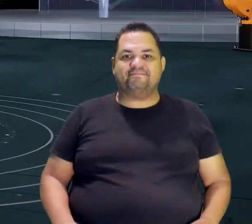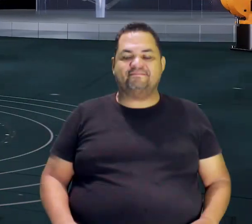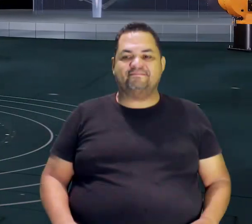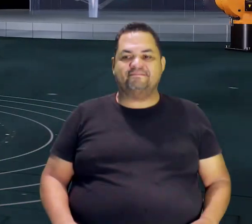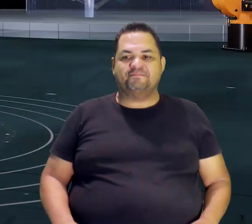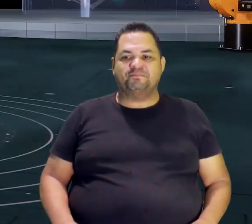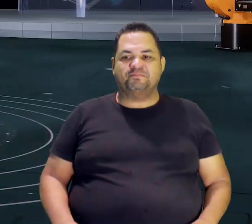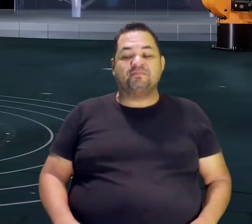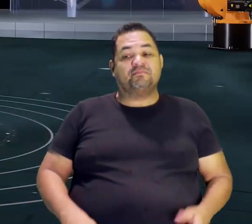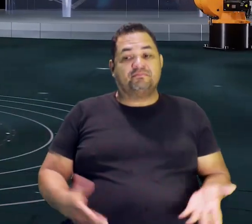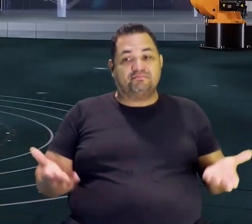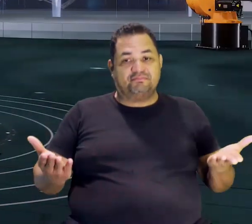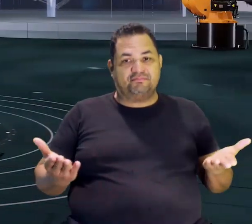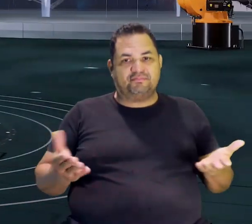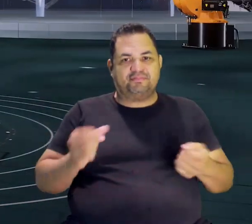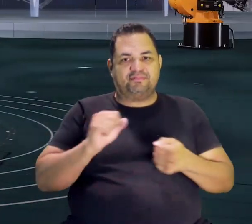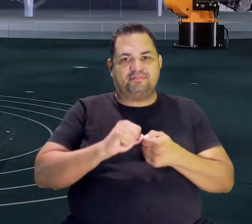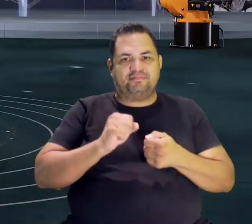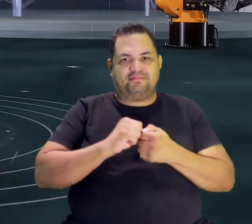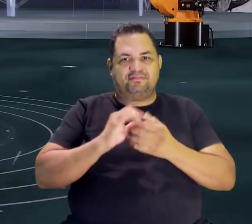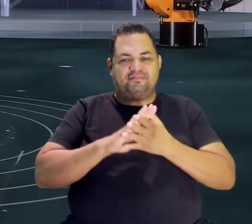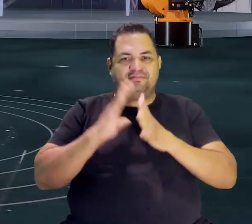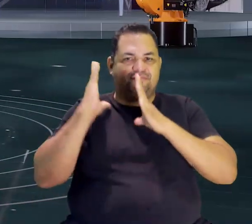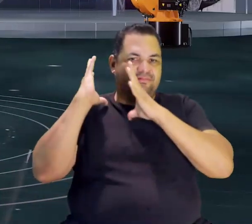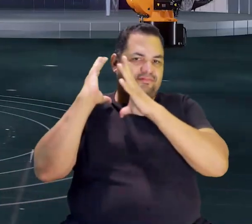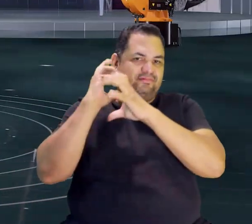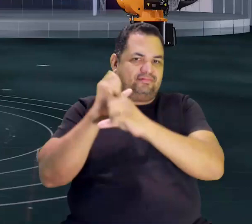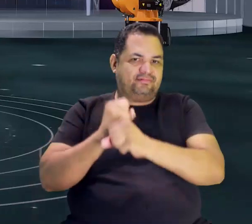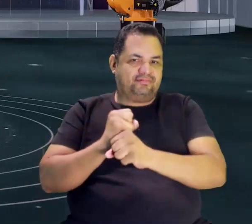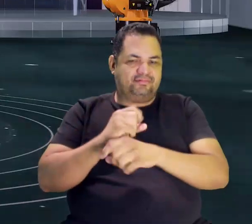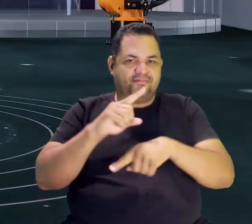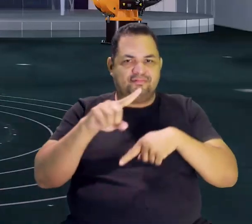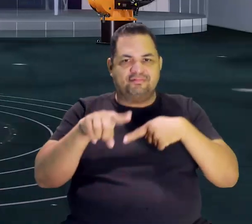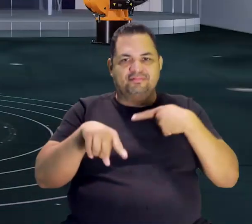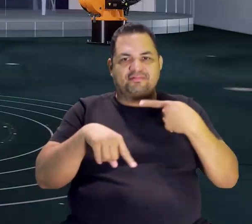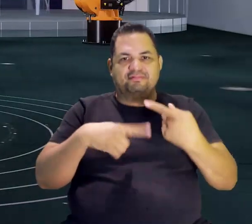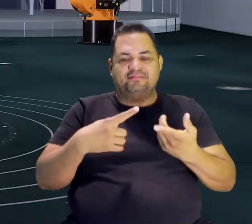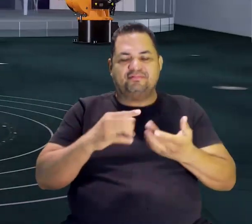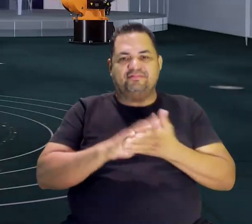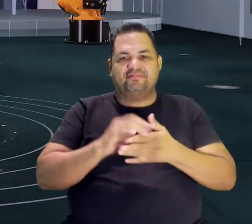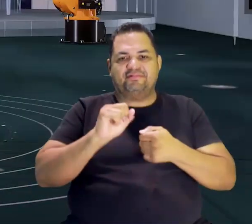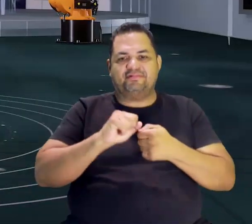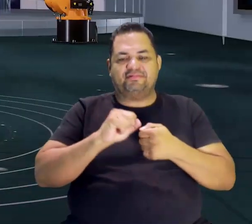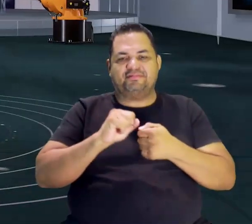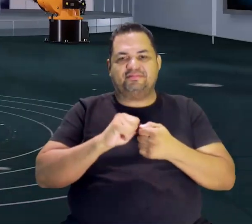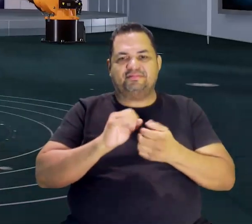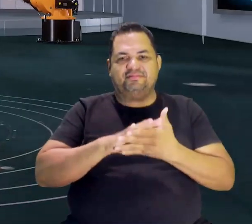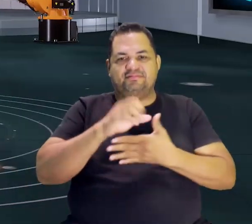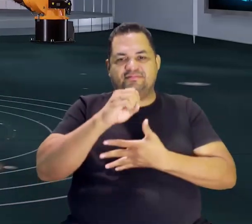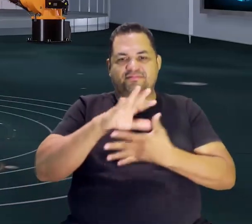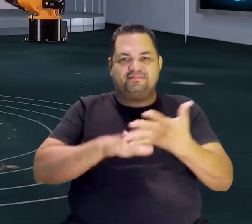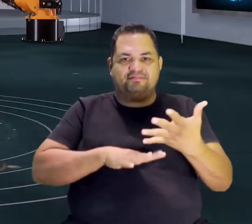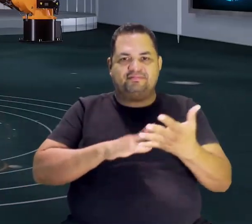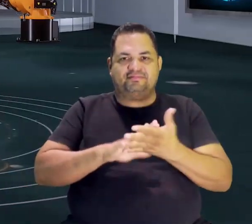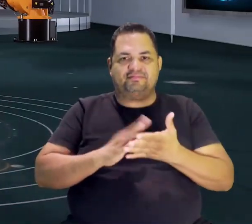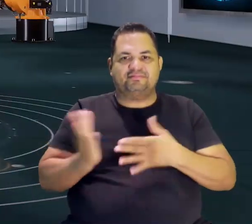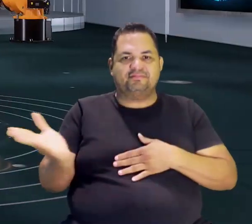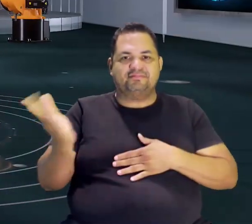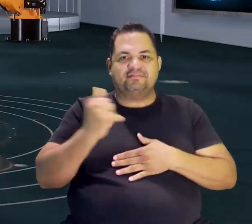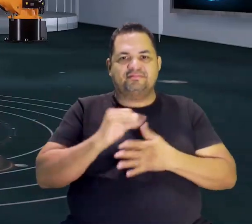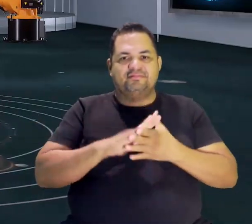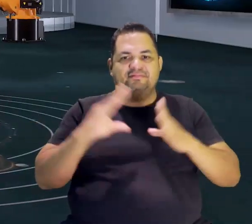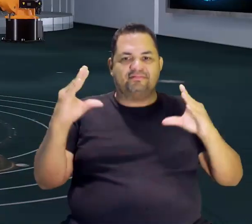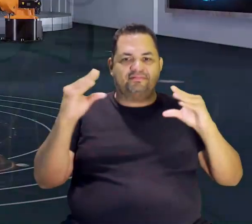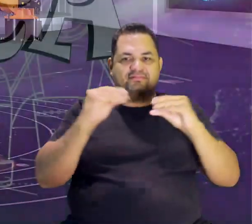Isso aí, galera. Vamos fazer aquele resumo, que daqui a pouco vamos fazer as atividades, né? Vão lá direitinho e tal. Vamos lá então para o nosso